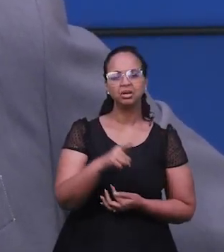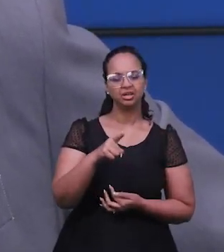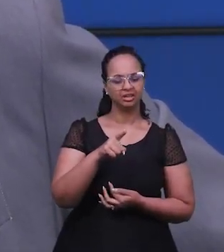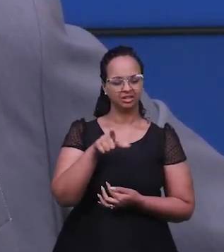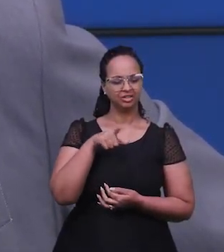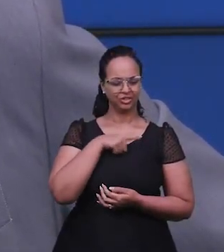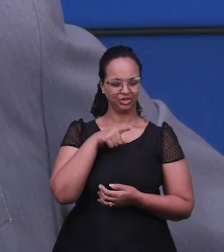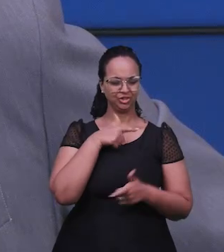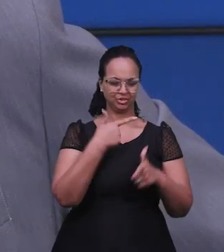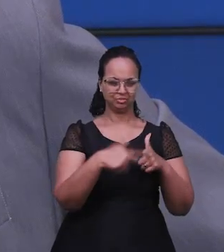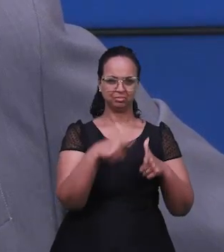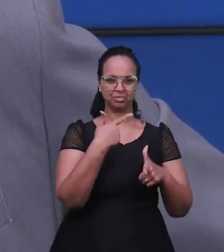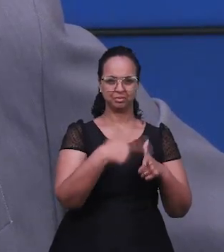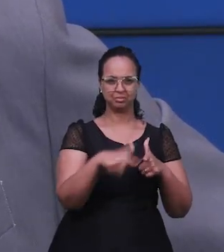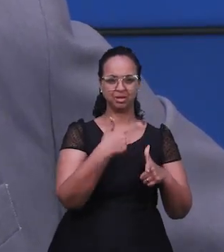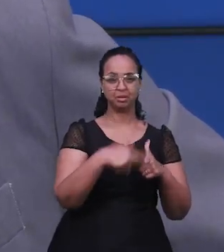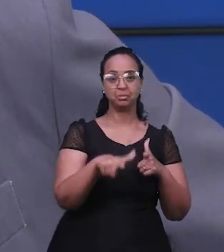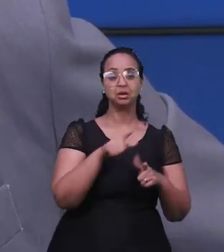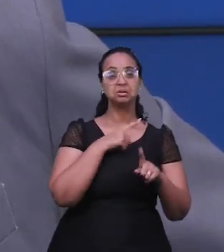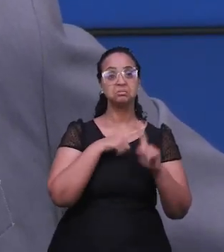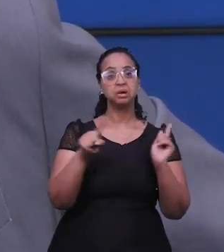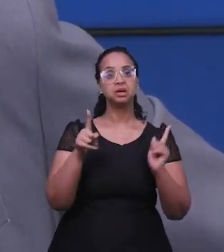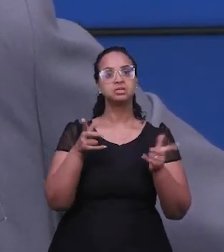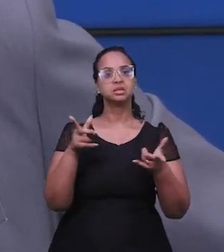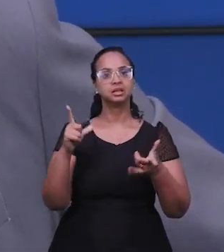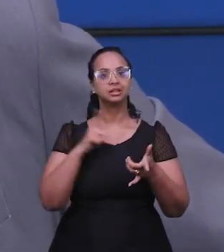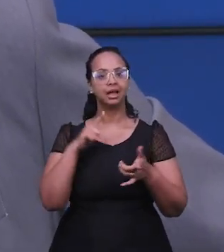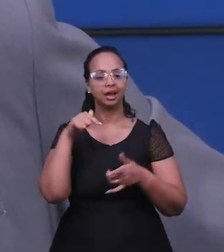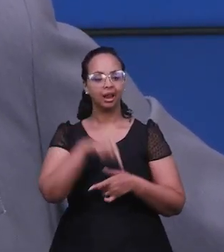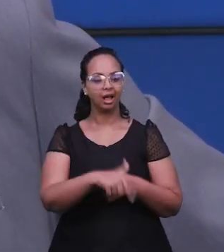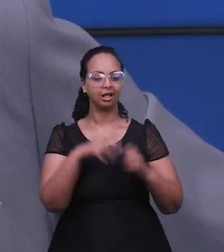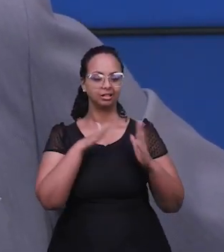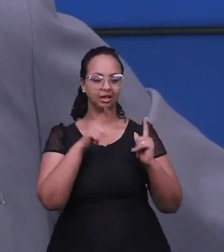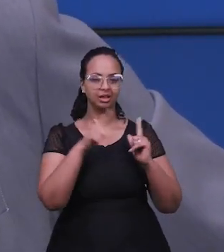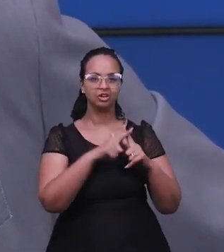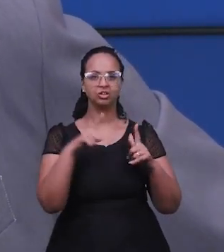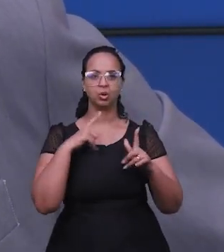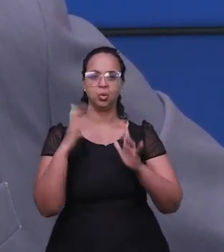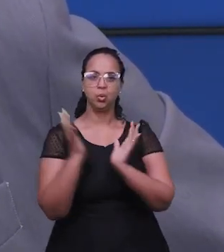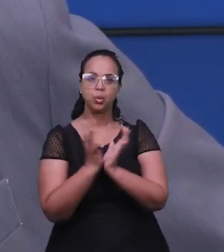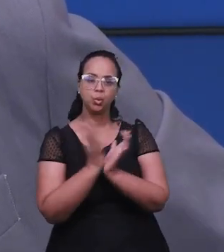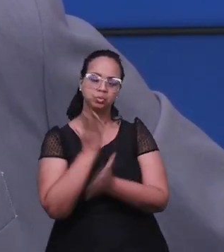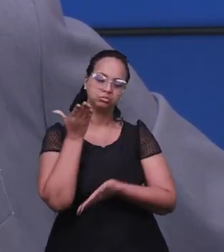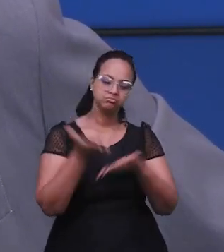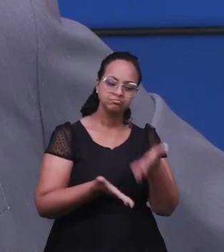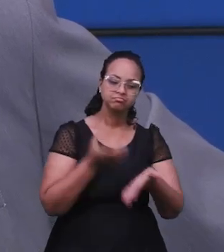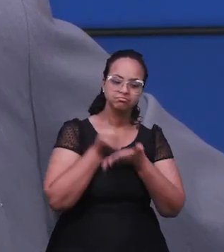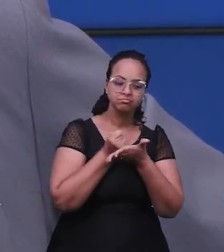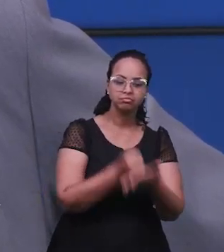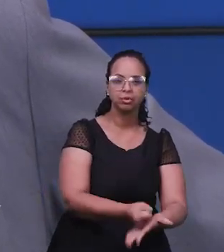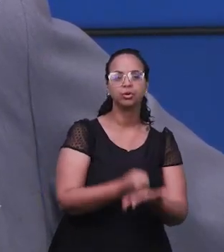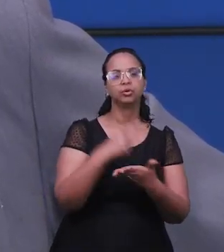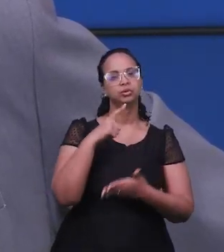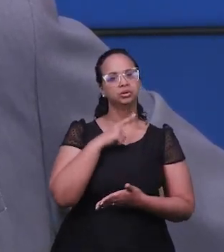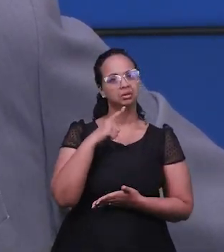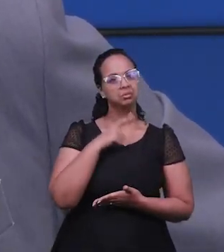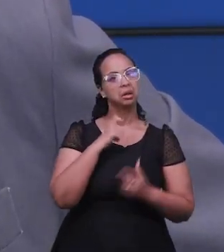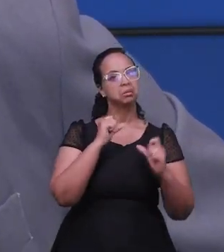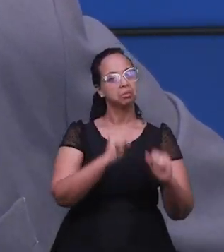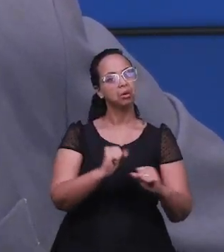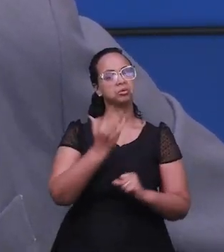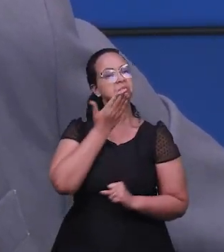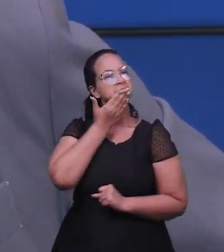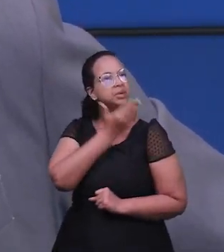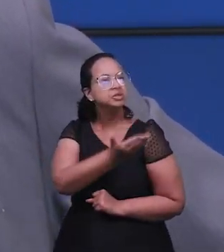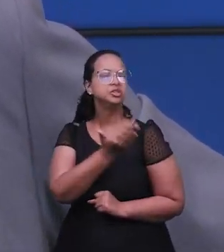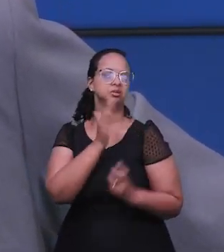trouxe problema para a família, e agora na igreja ele tem um grupo de assistência onde pode ali colocar o seu motivo, um grupo da